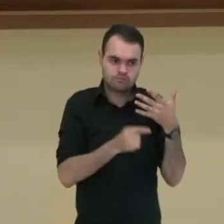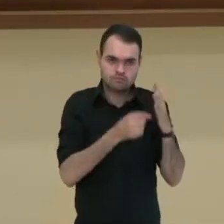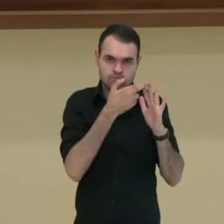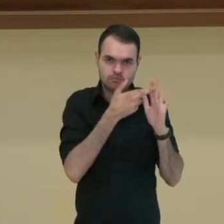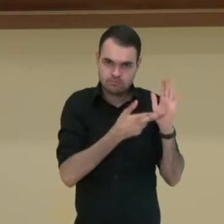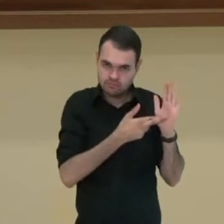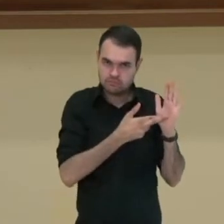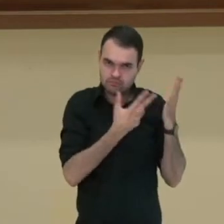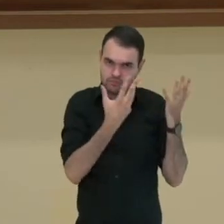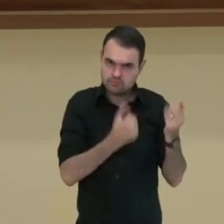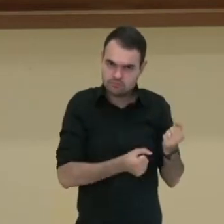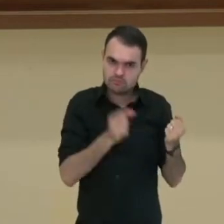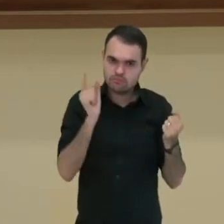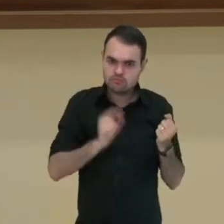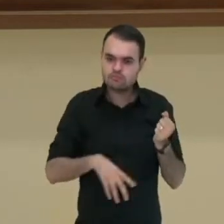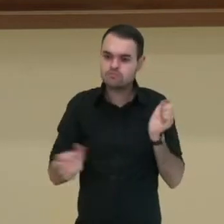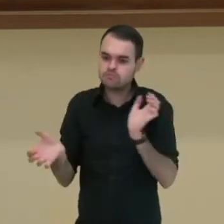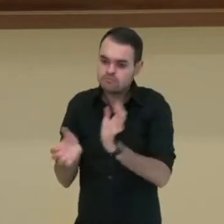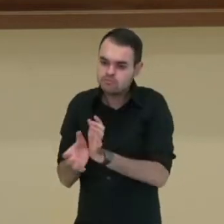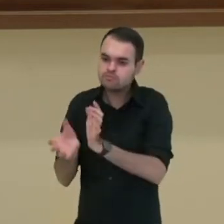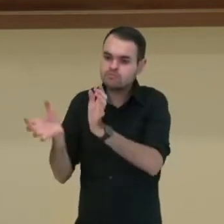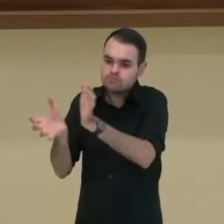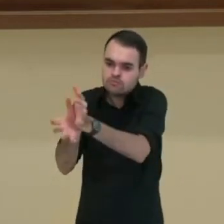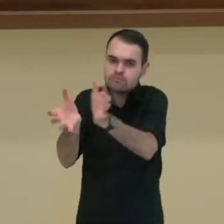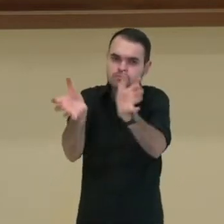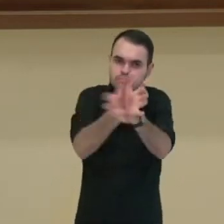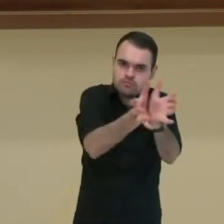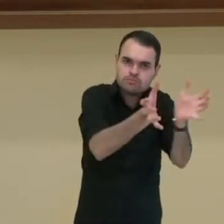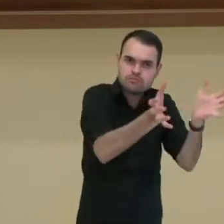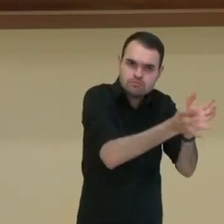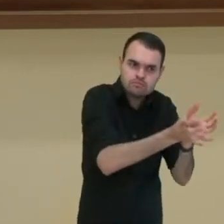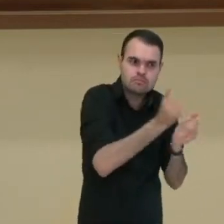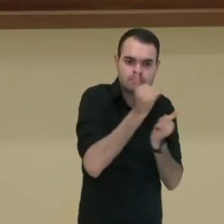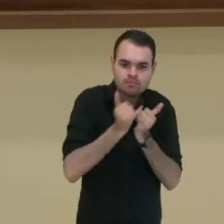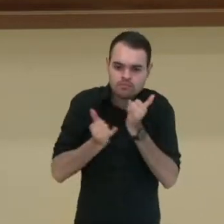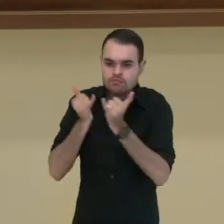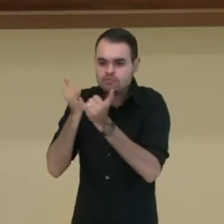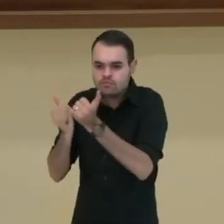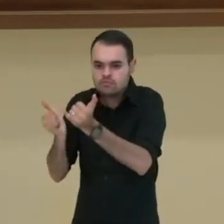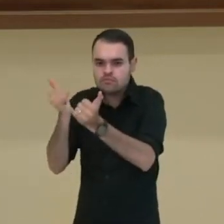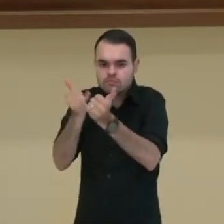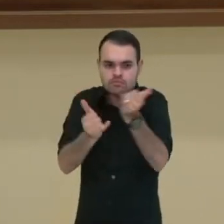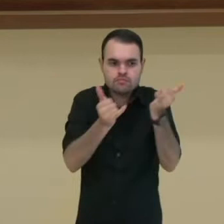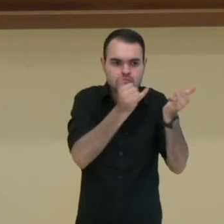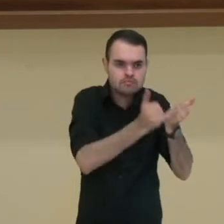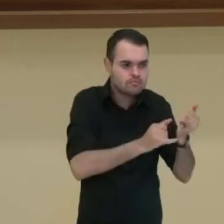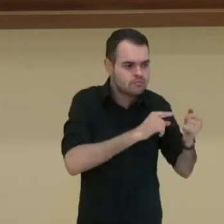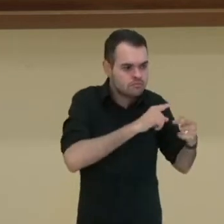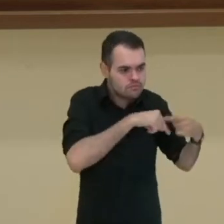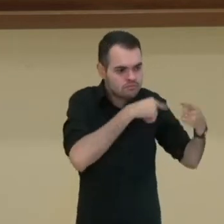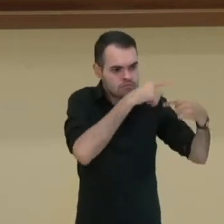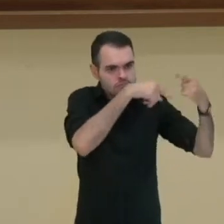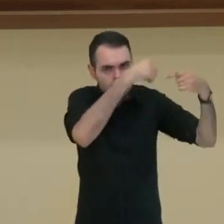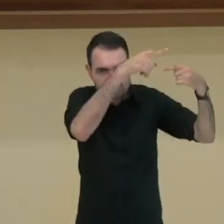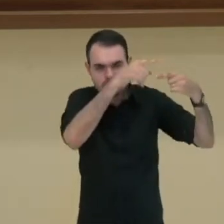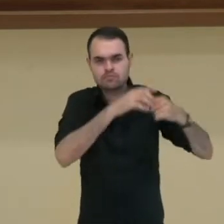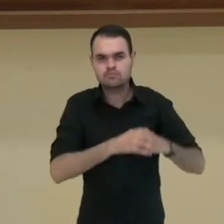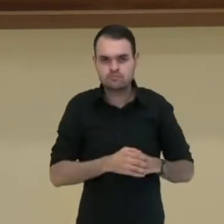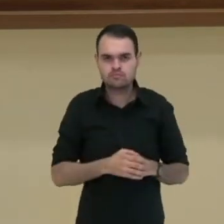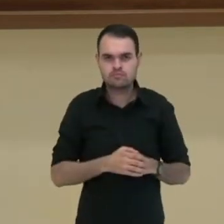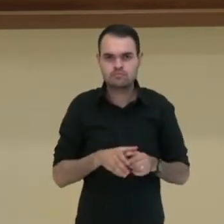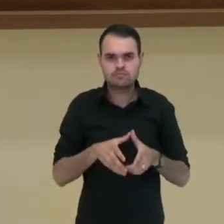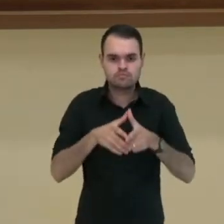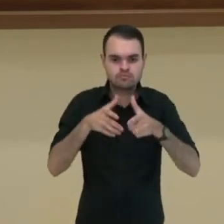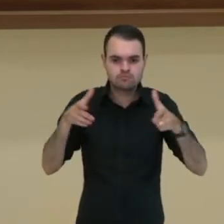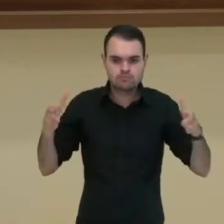para agrupá-los ali de acordo com as suas semelhanças evolutivas, né? Então, macroscopicamente